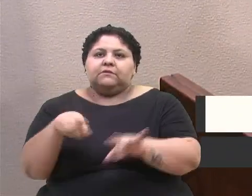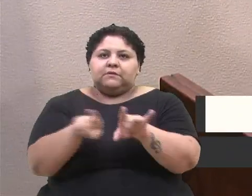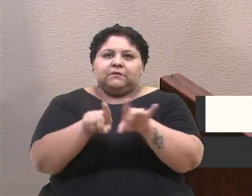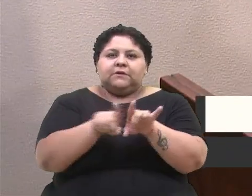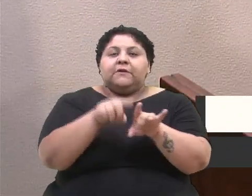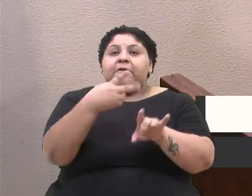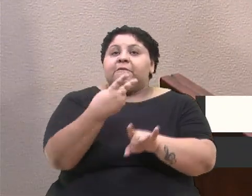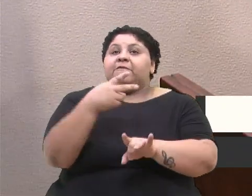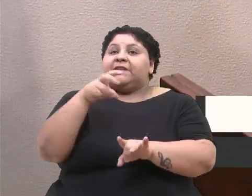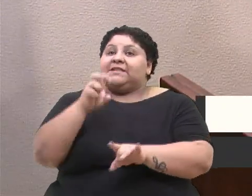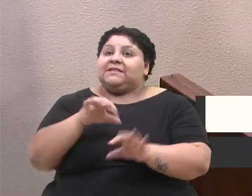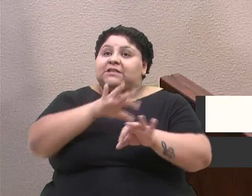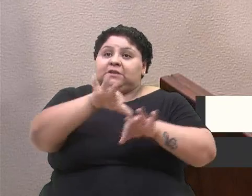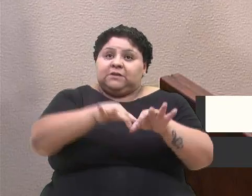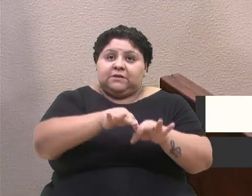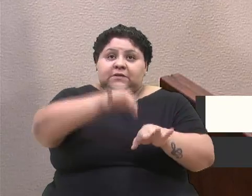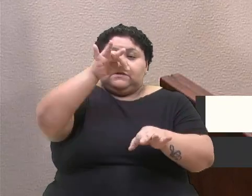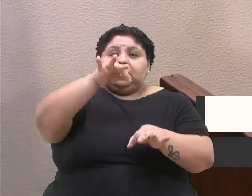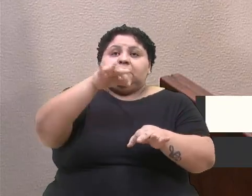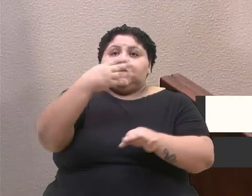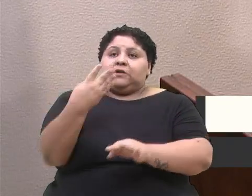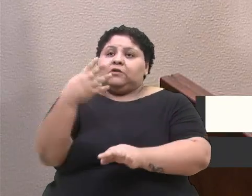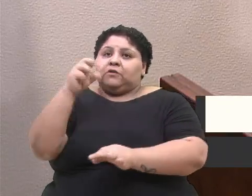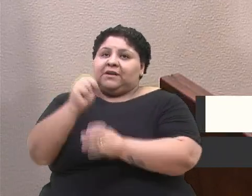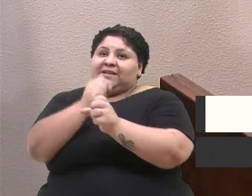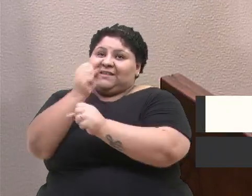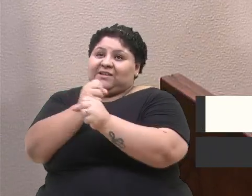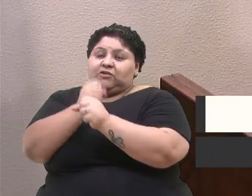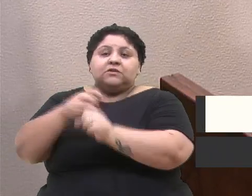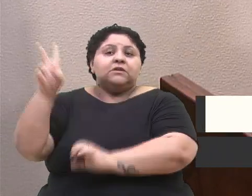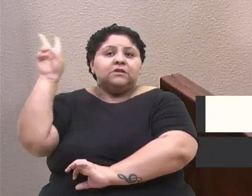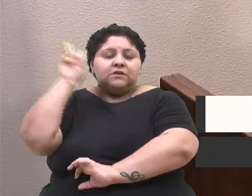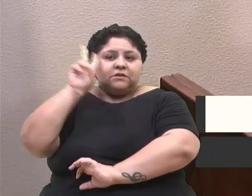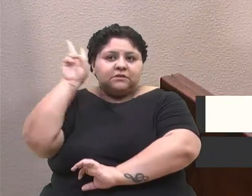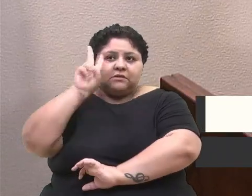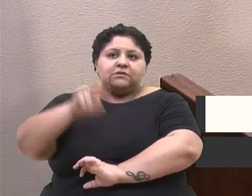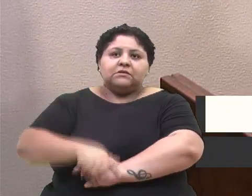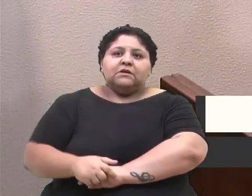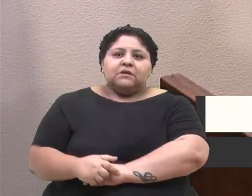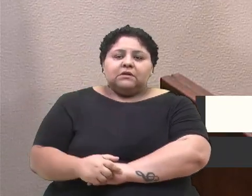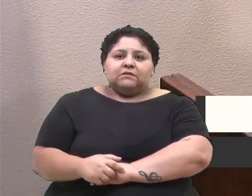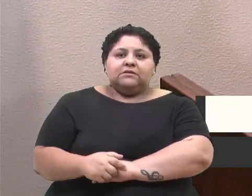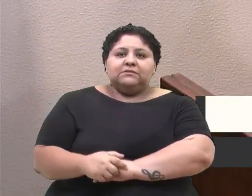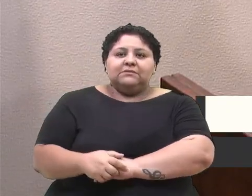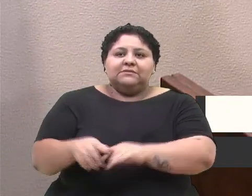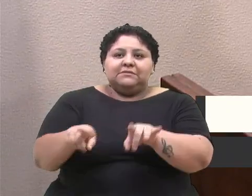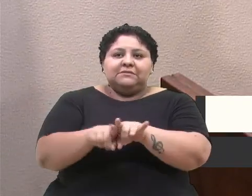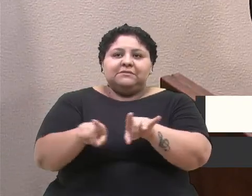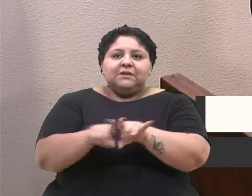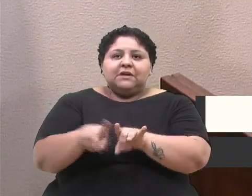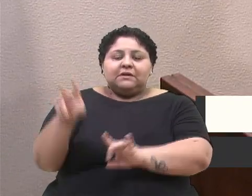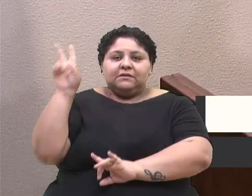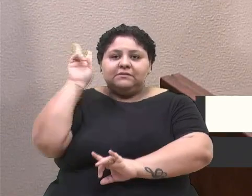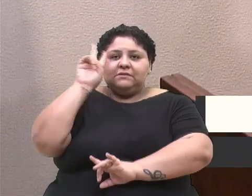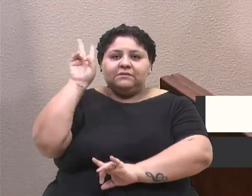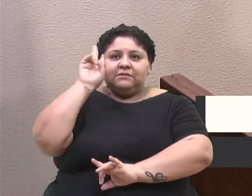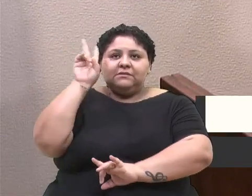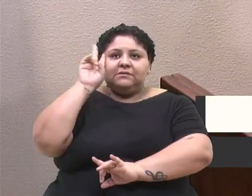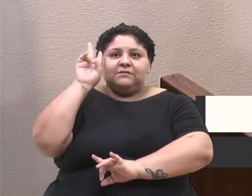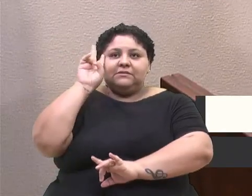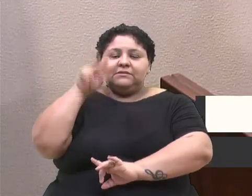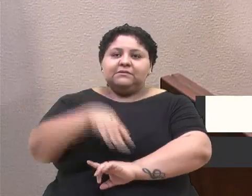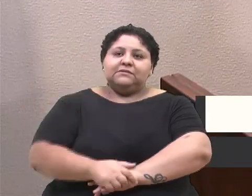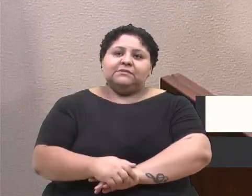25 de consórcio e 40 anos de história. Então, também lembrar essa parte aqui que